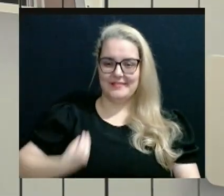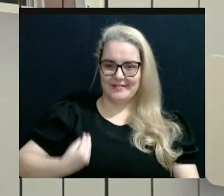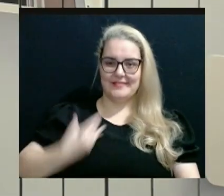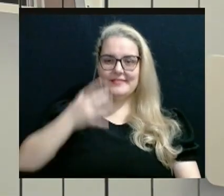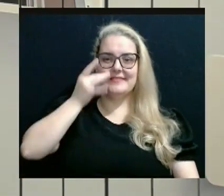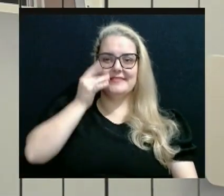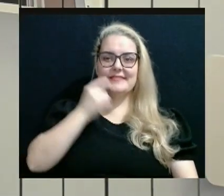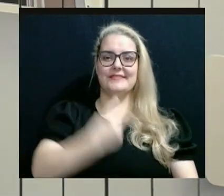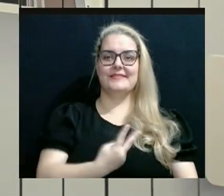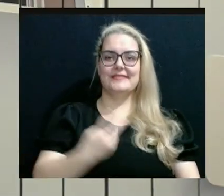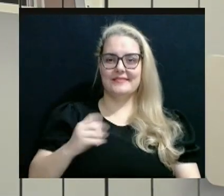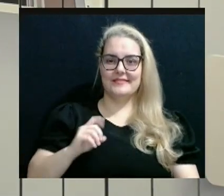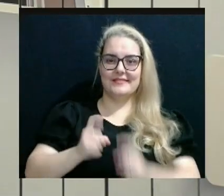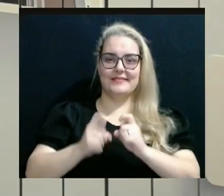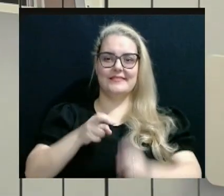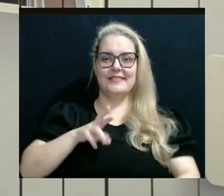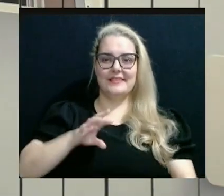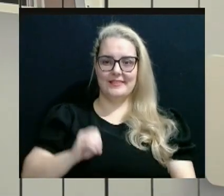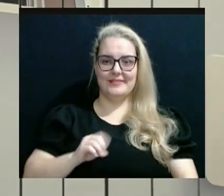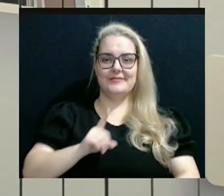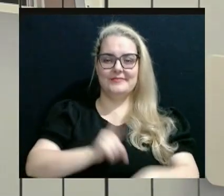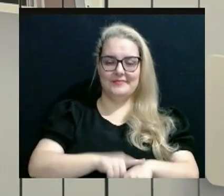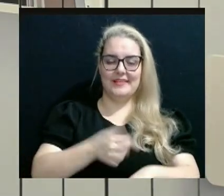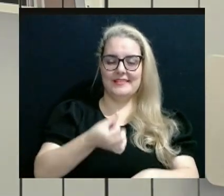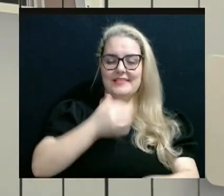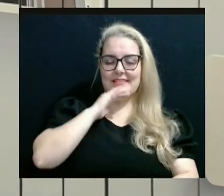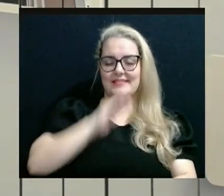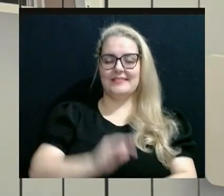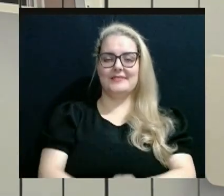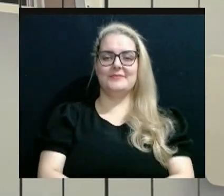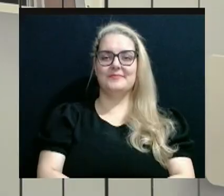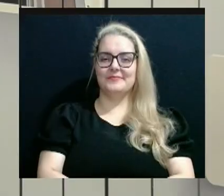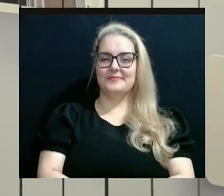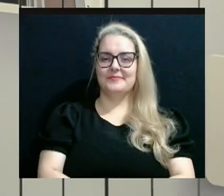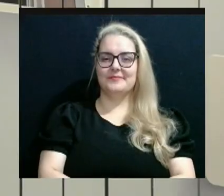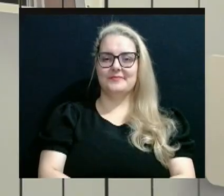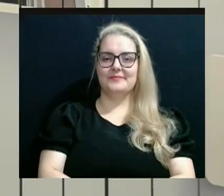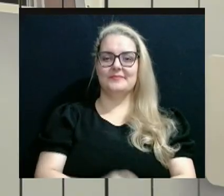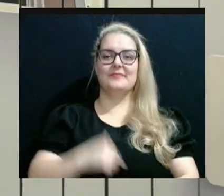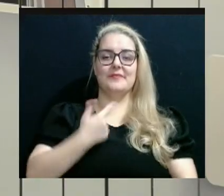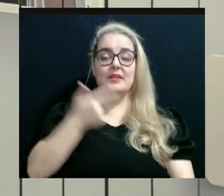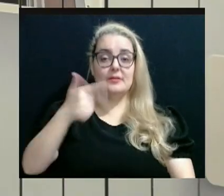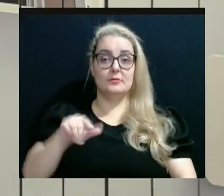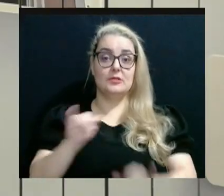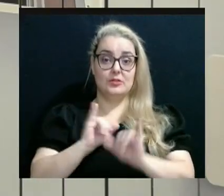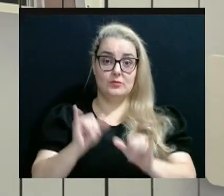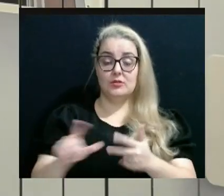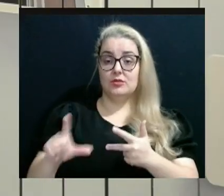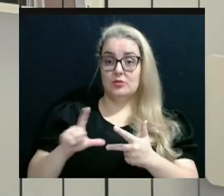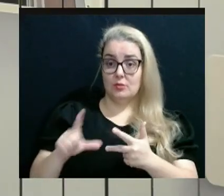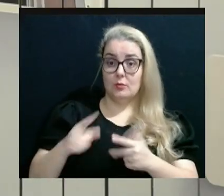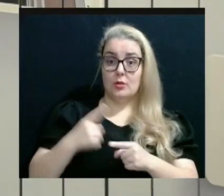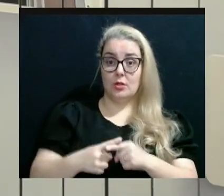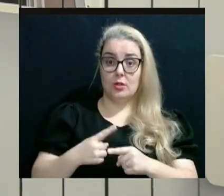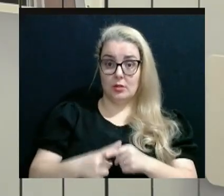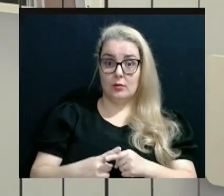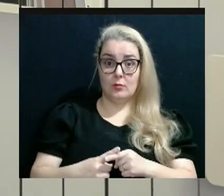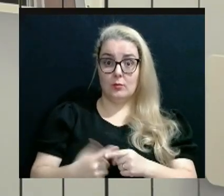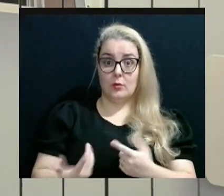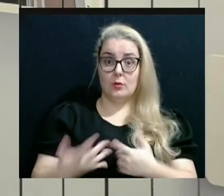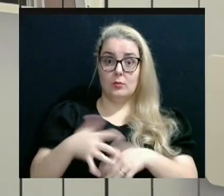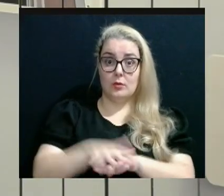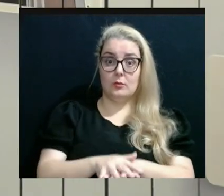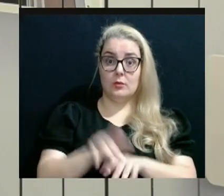20ª reunião ordinária a partir das 6 horas da tarde. A gente segue aqui com as notícias do Legislativo porque a inclusão de pessoas